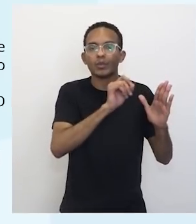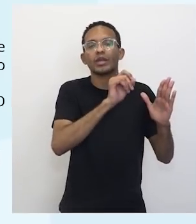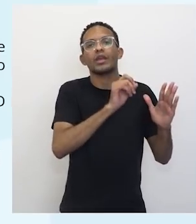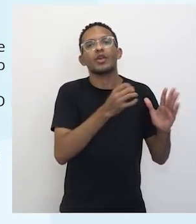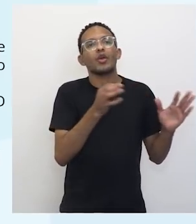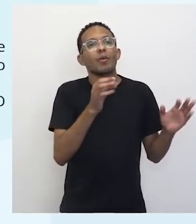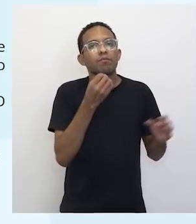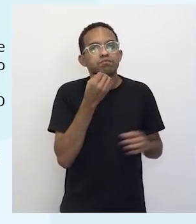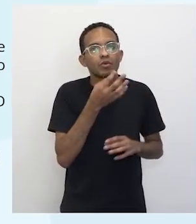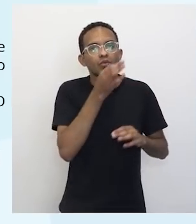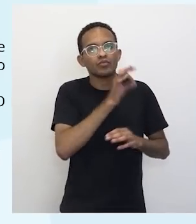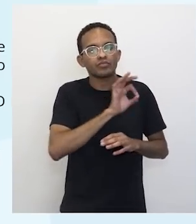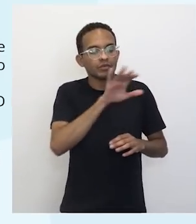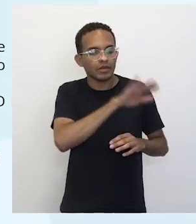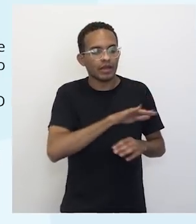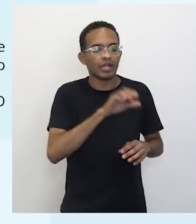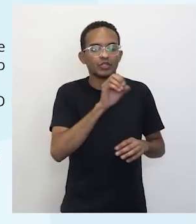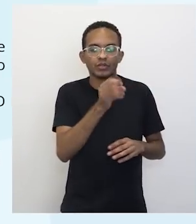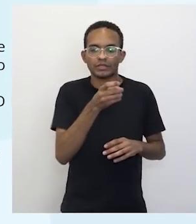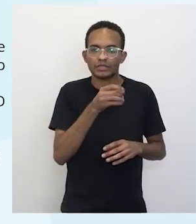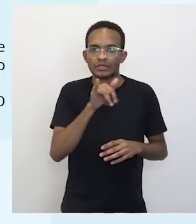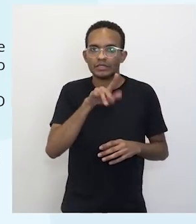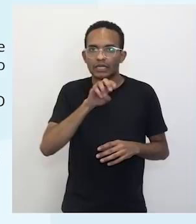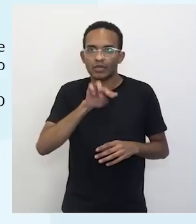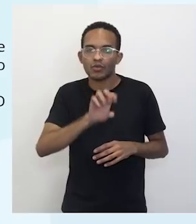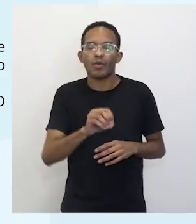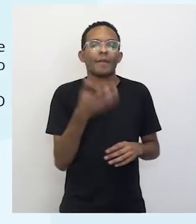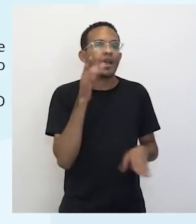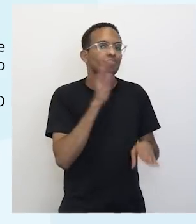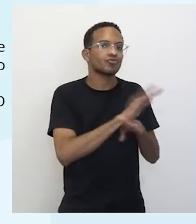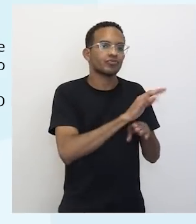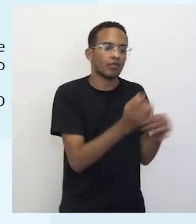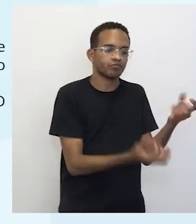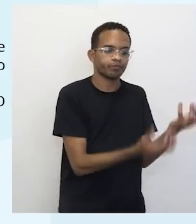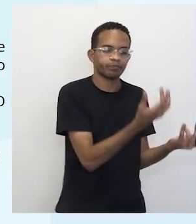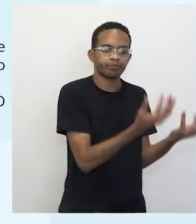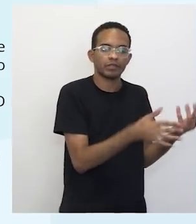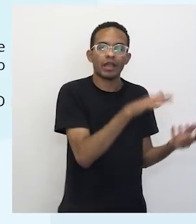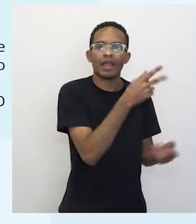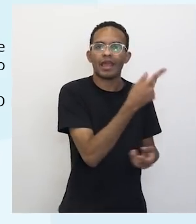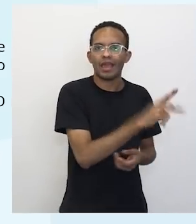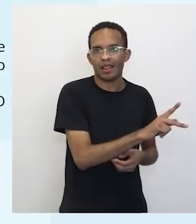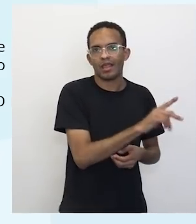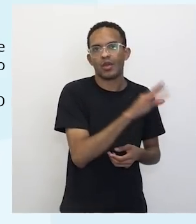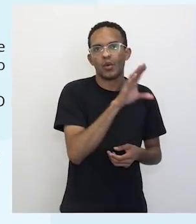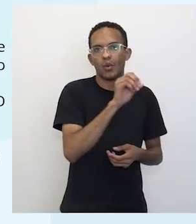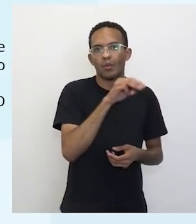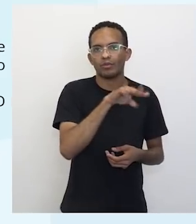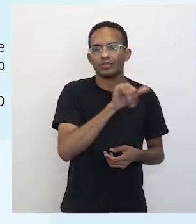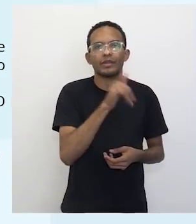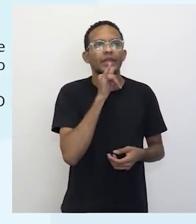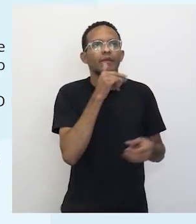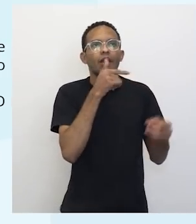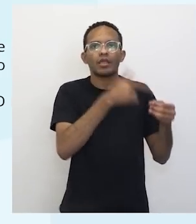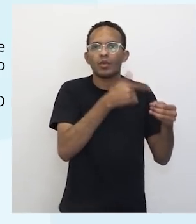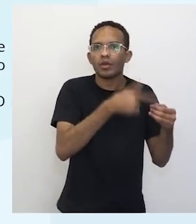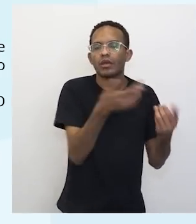suficiente de oxigênio para queimar o meu combustível, gasolina,